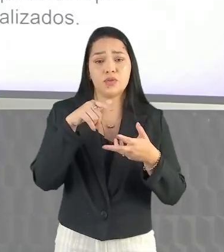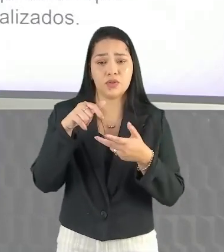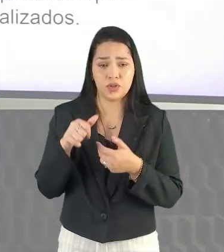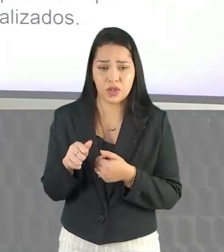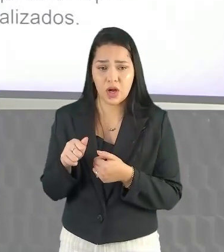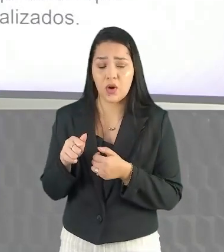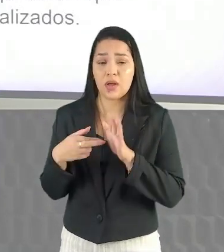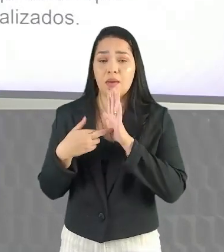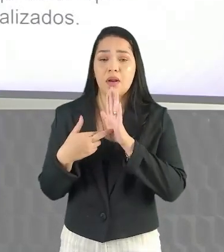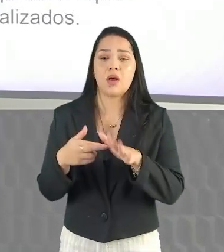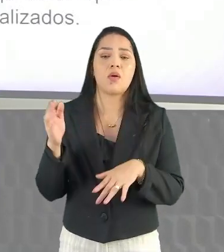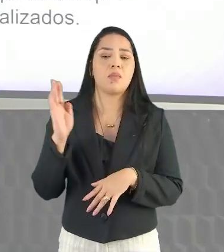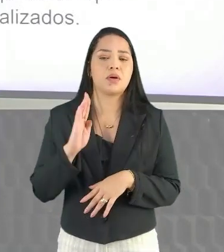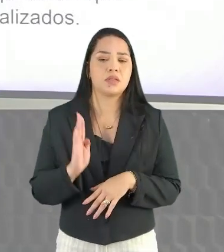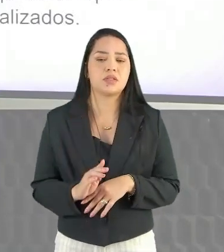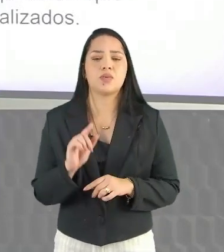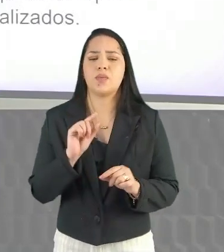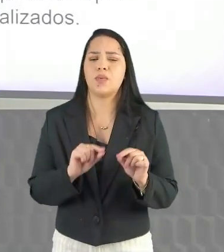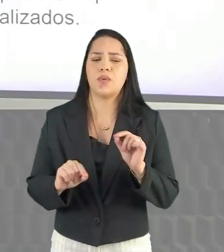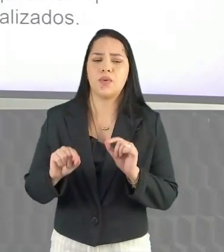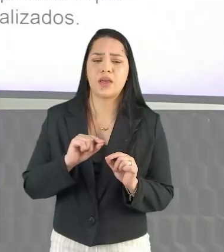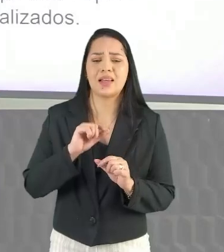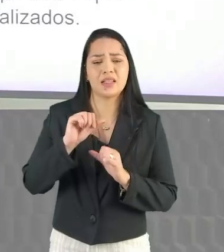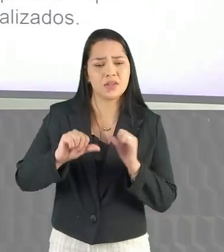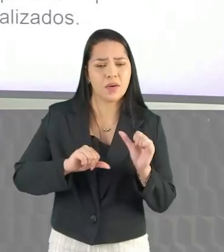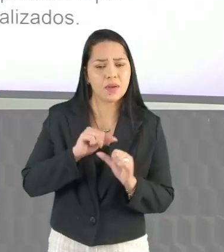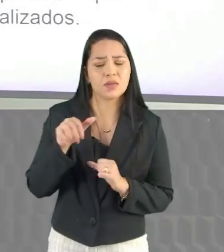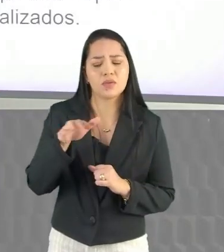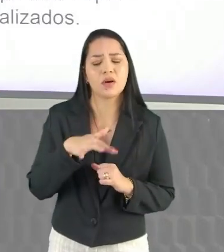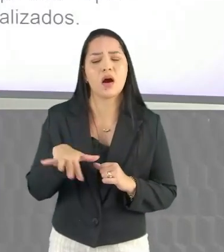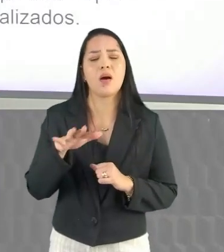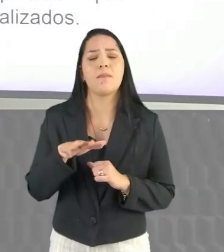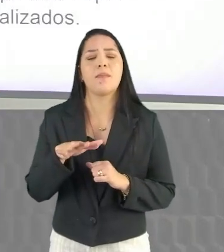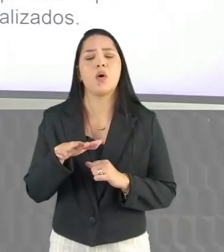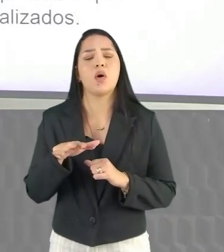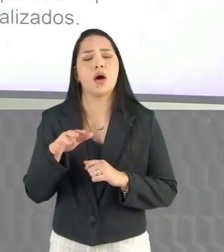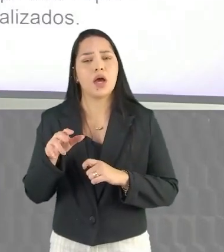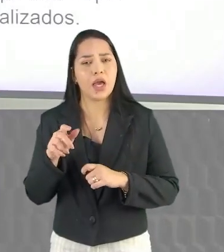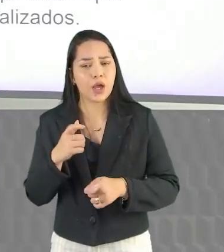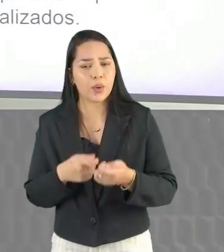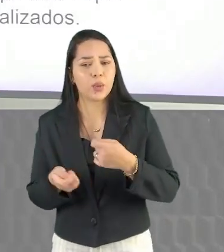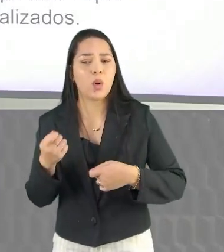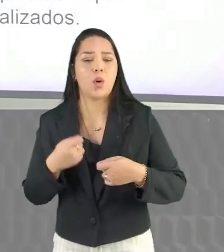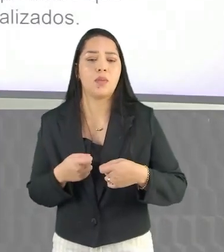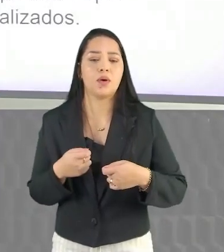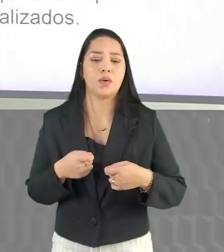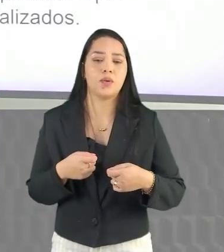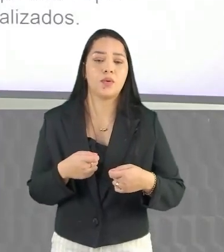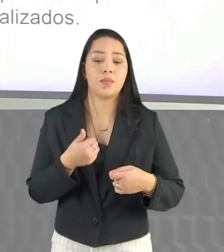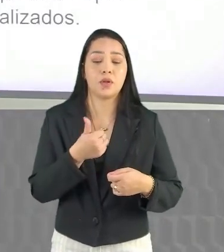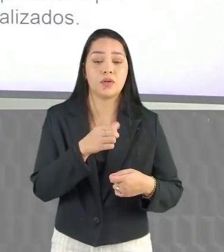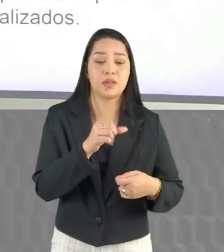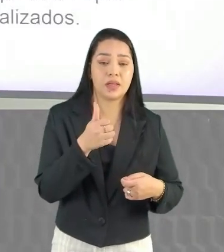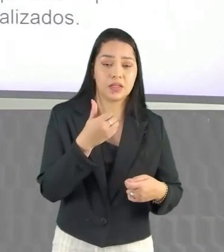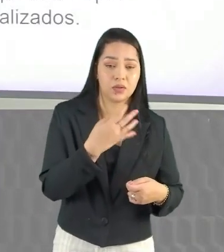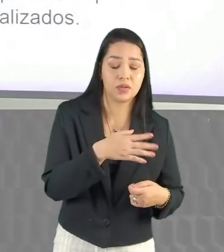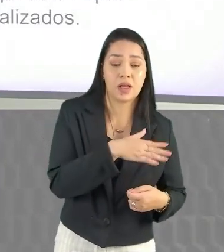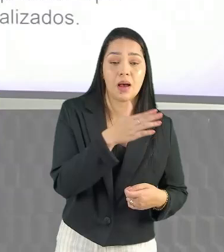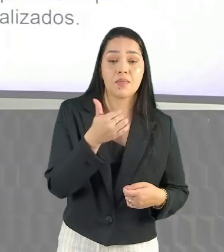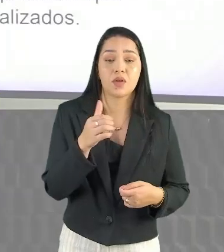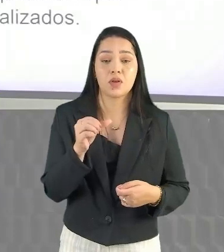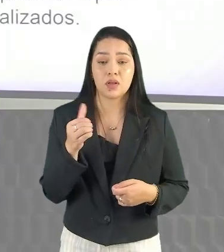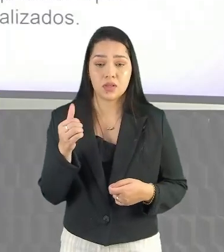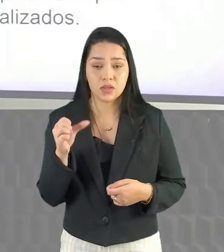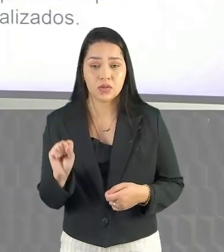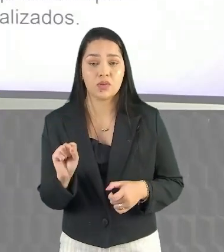que representaram para o Brasil oportunidades de transformação no campo econômico. A Primeira Guerra Mundial, de 1914 a 1918, e